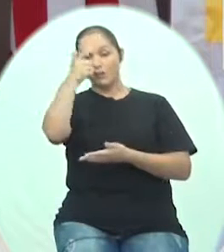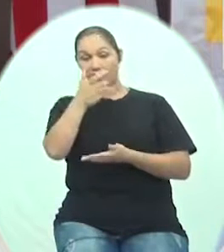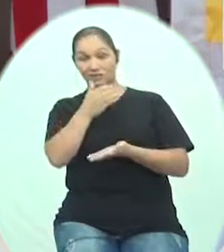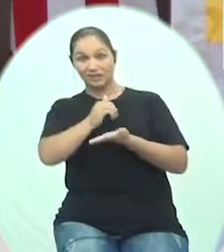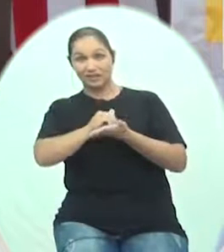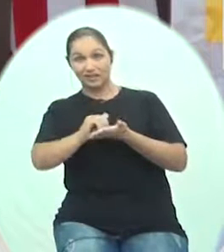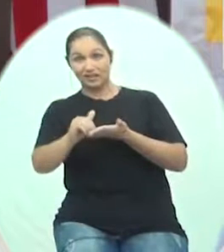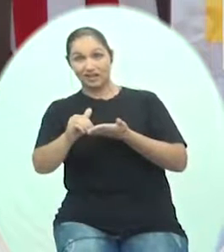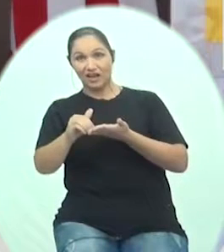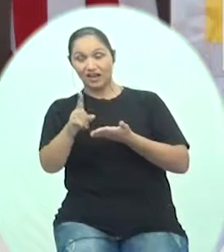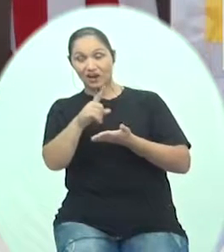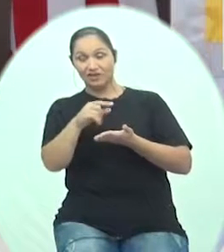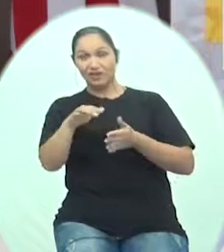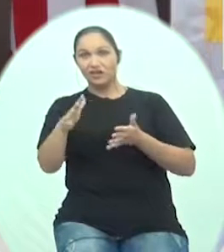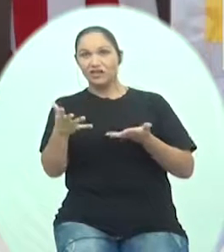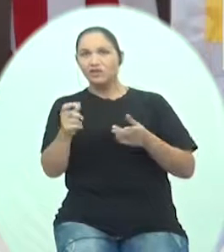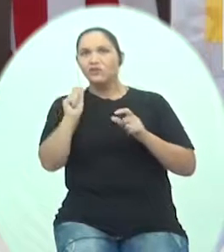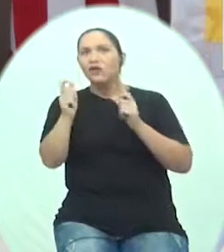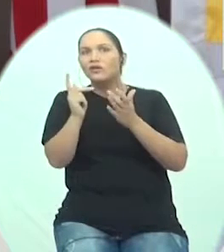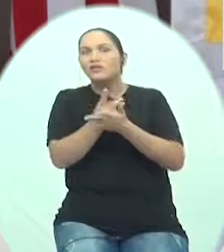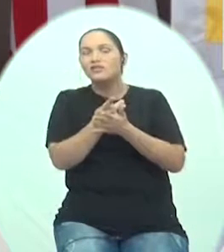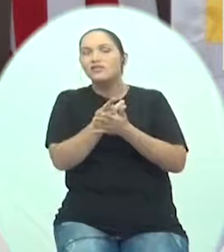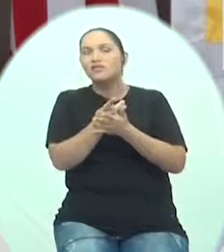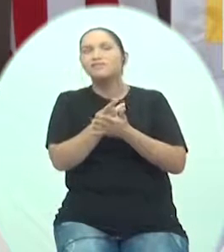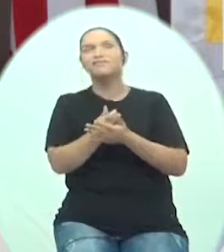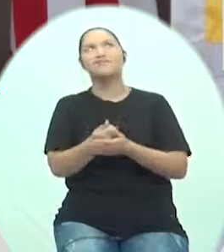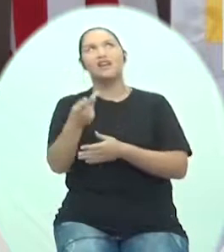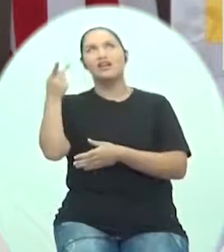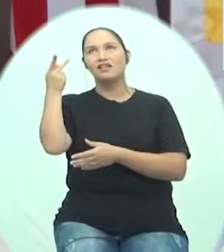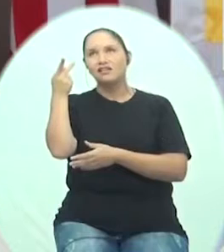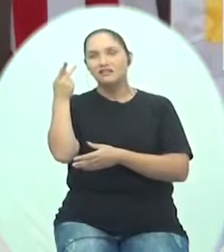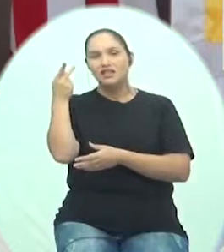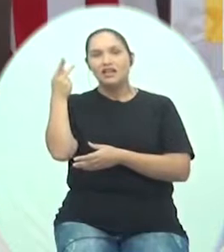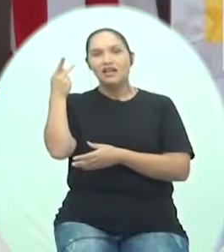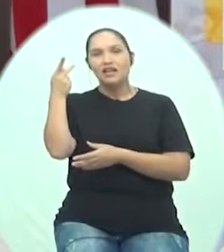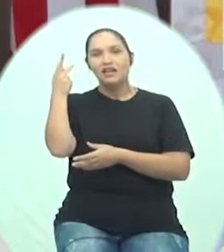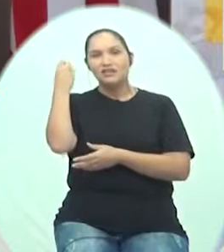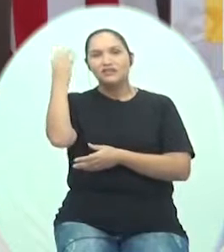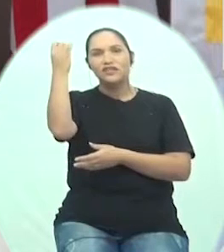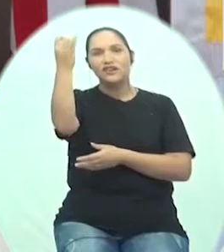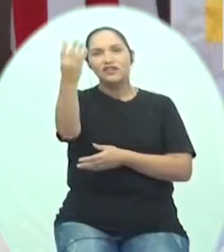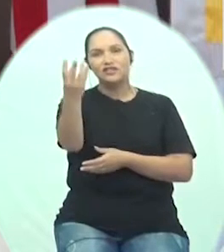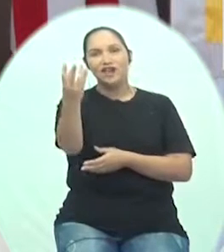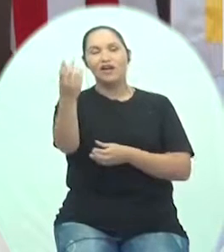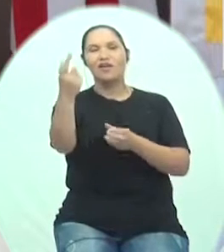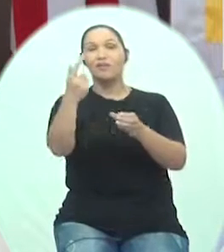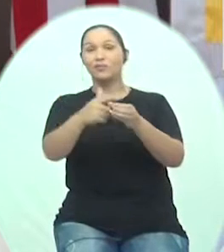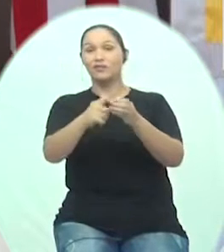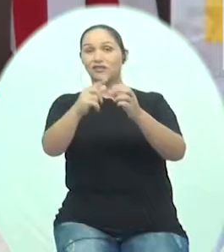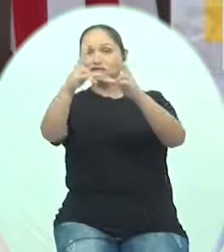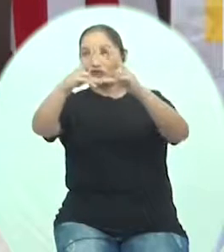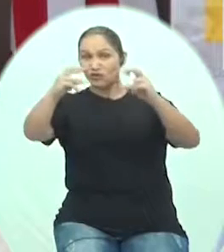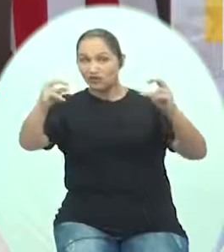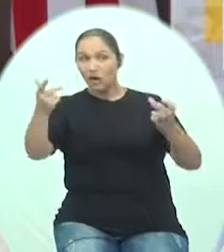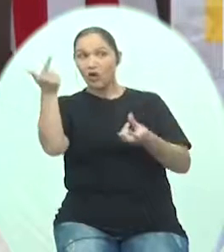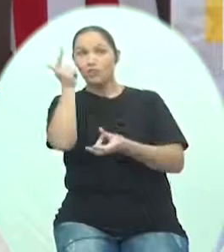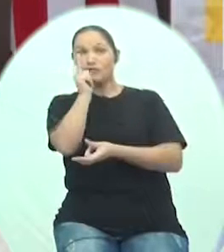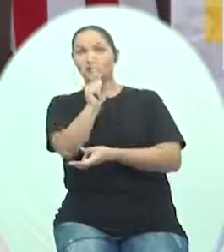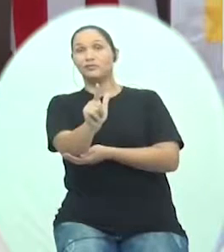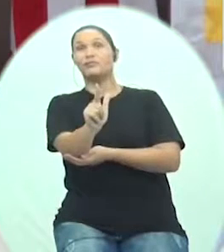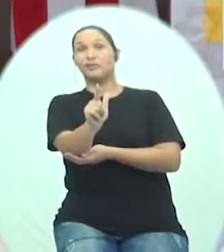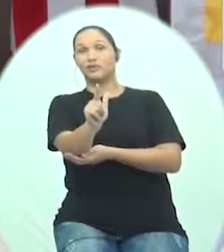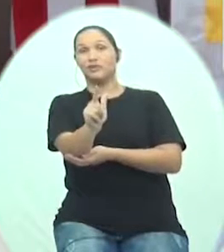Florianópolis para passar aquele prédio do antigo INSS pro município de crisa finalmente agora com a luta que